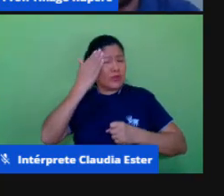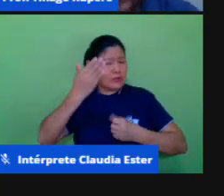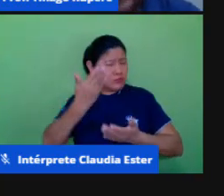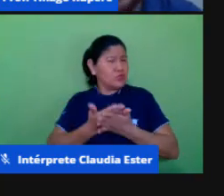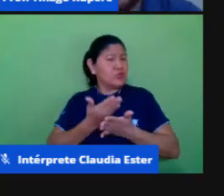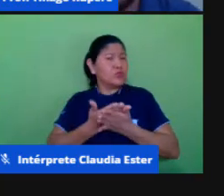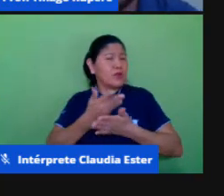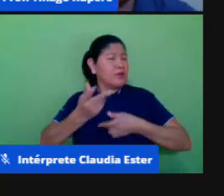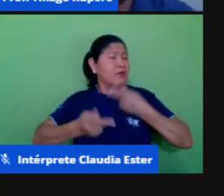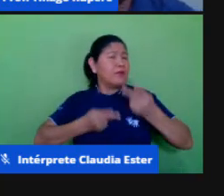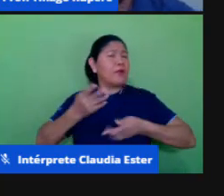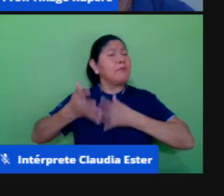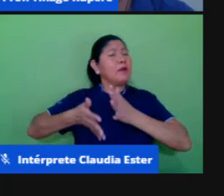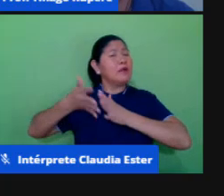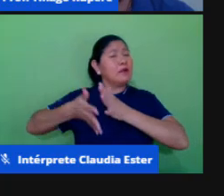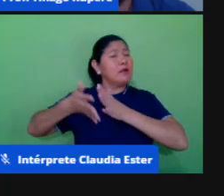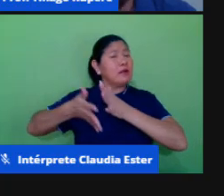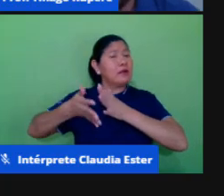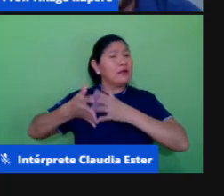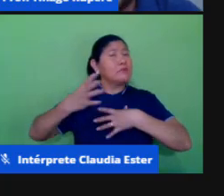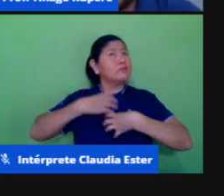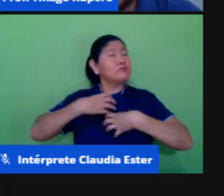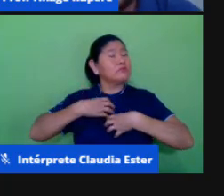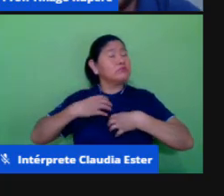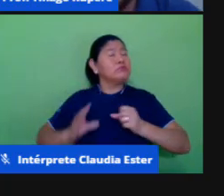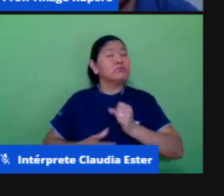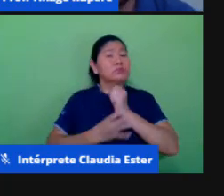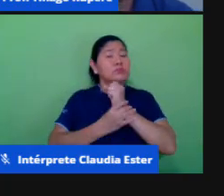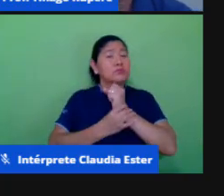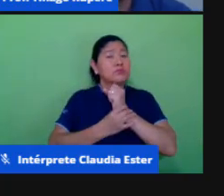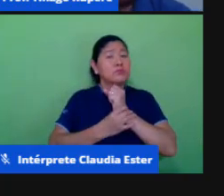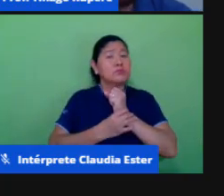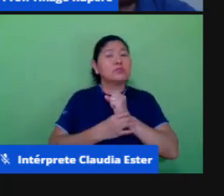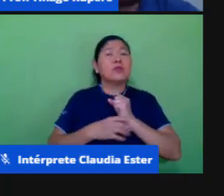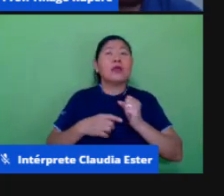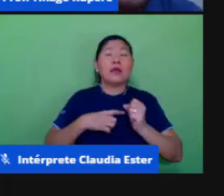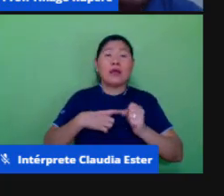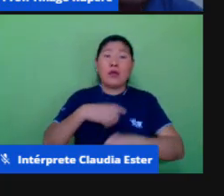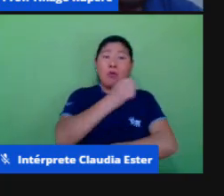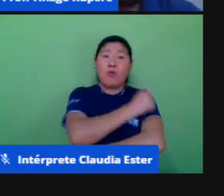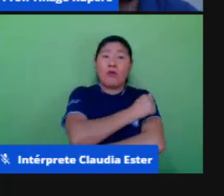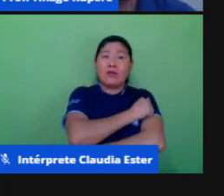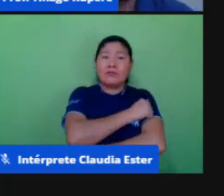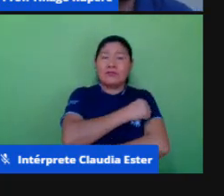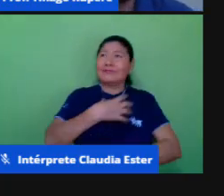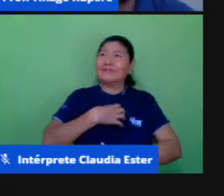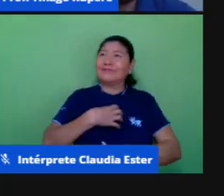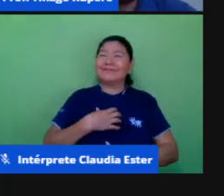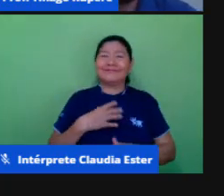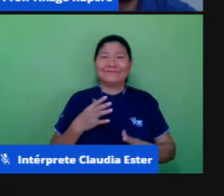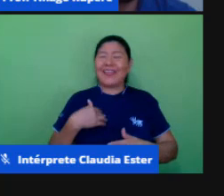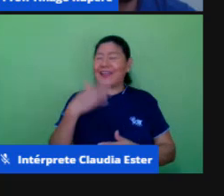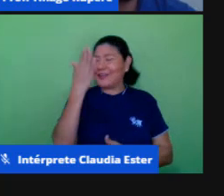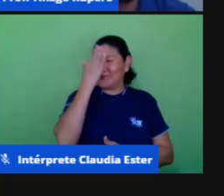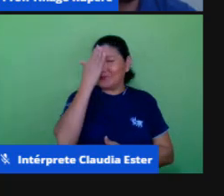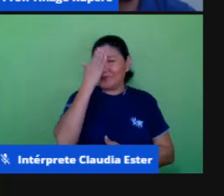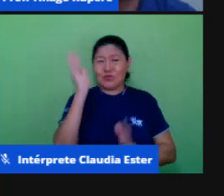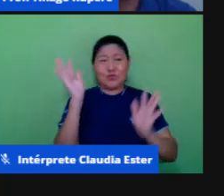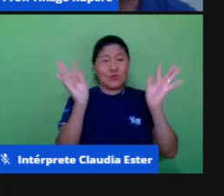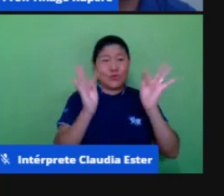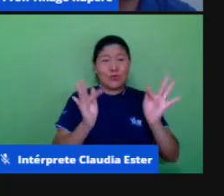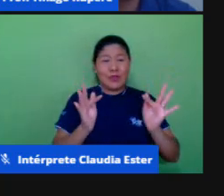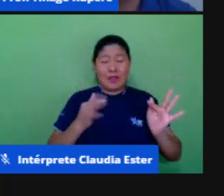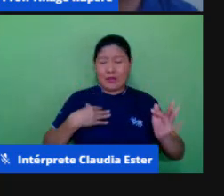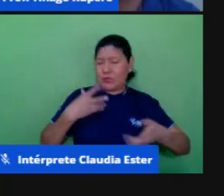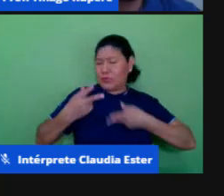estudou para falar, por exemplo. Né? Aprendizado envolvente, o aluno se sente mais motivado, o estudante